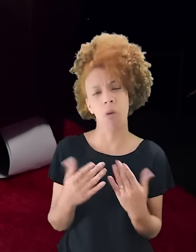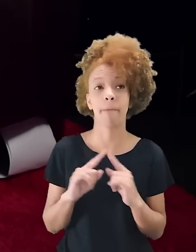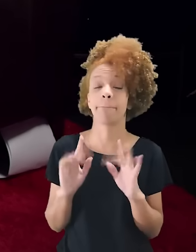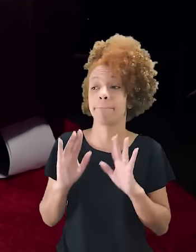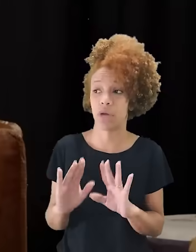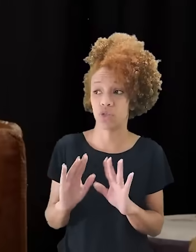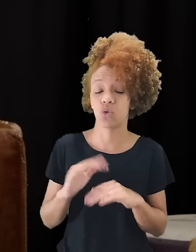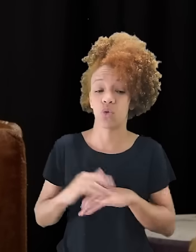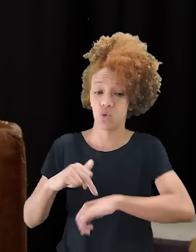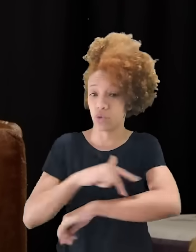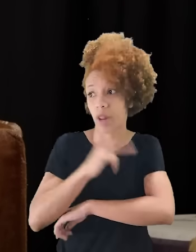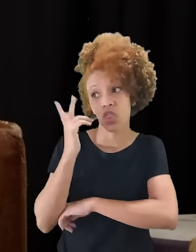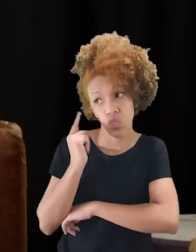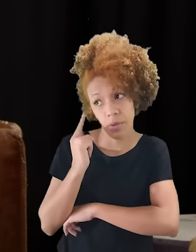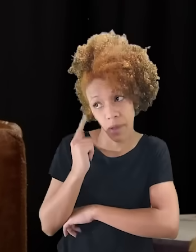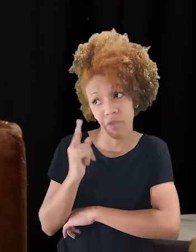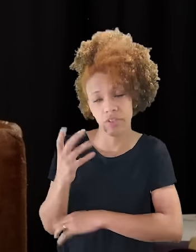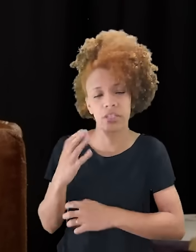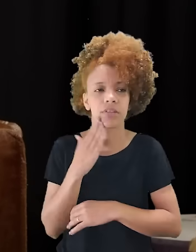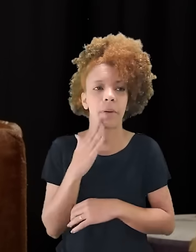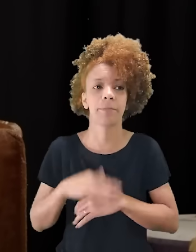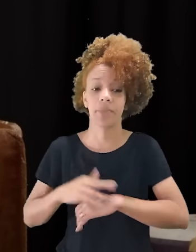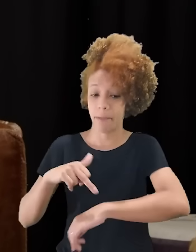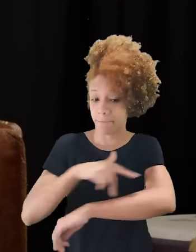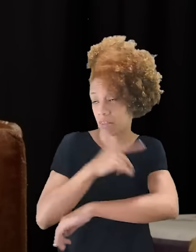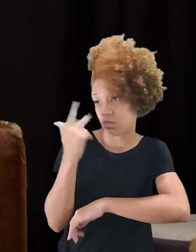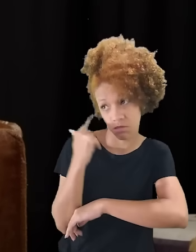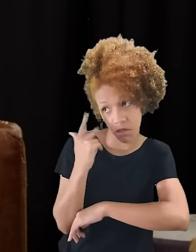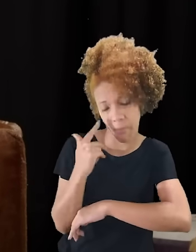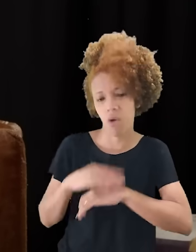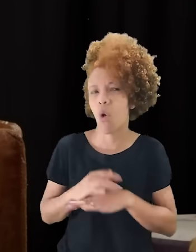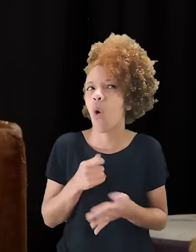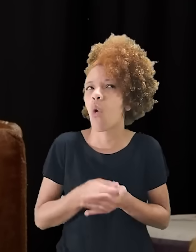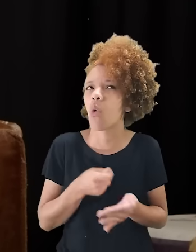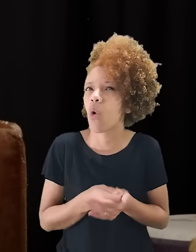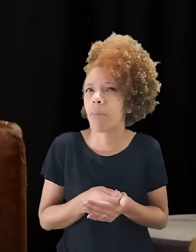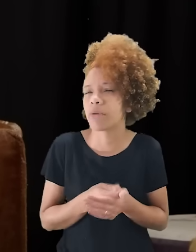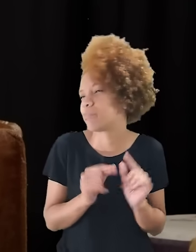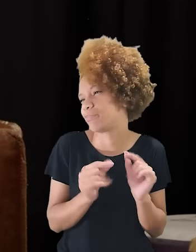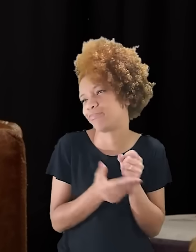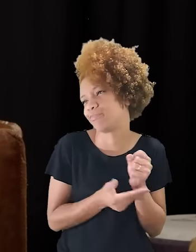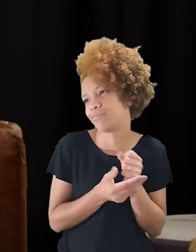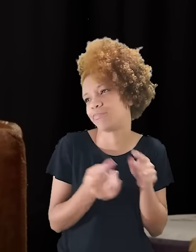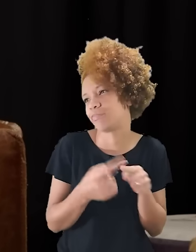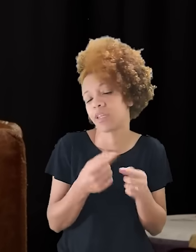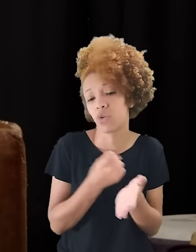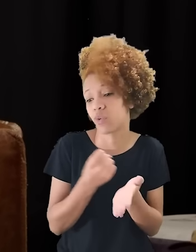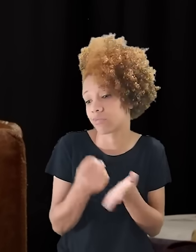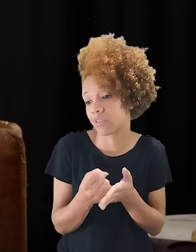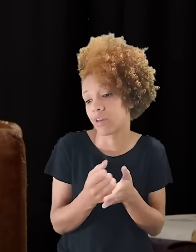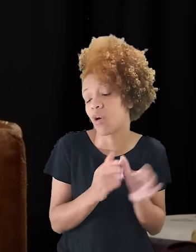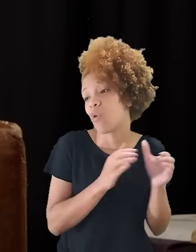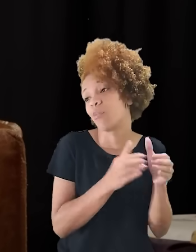mas Olha vou falar Modelo normal Então você deve est querendo saber as modelos normais elas cobram muito pouco porque geralmente elas